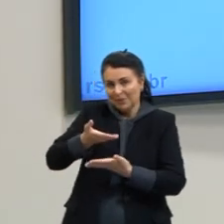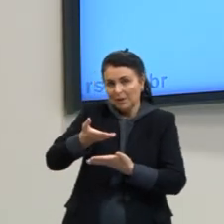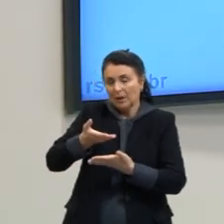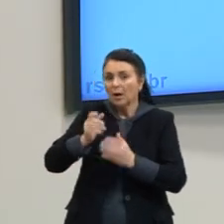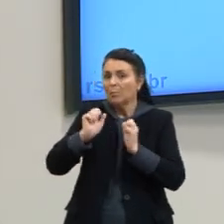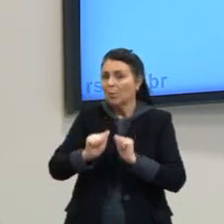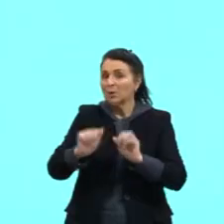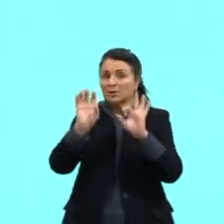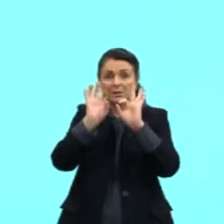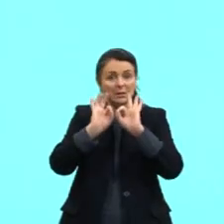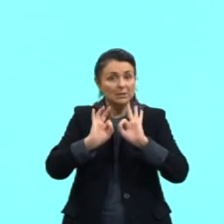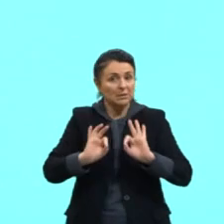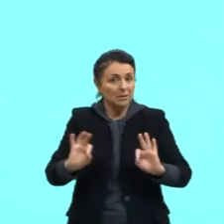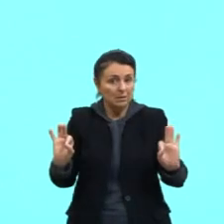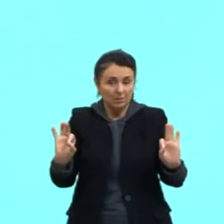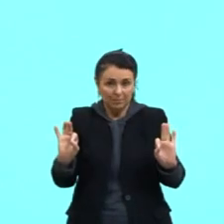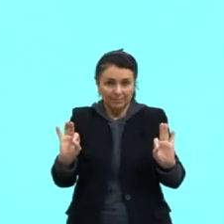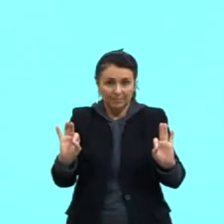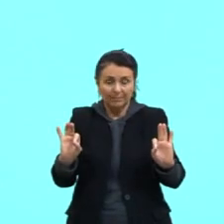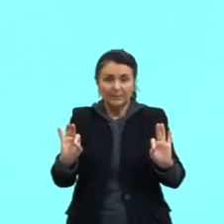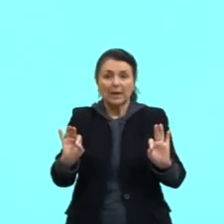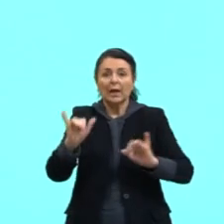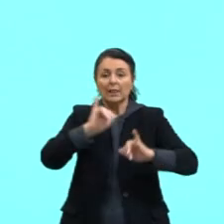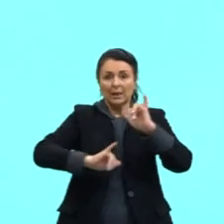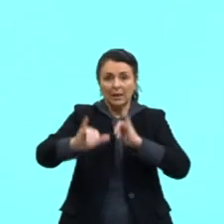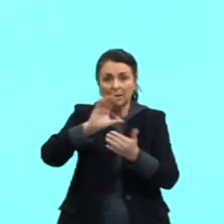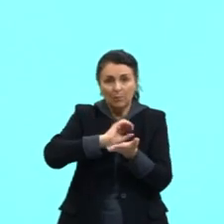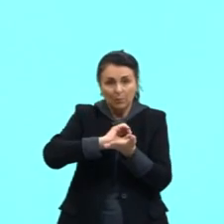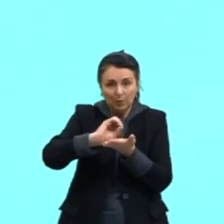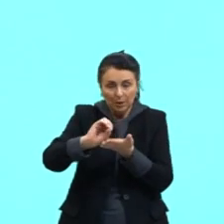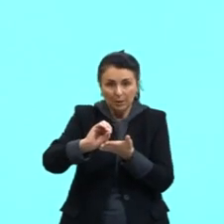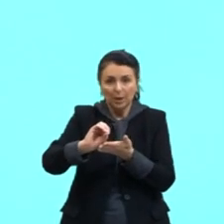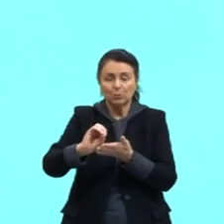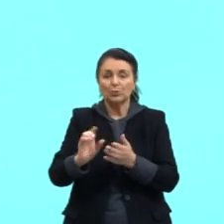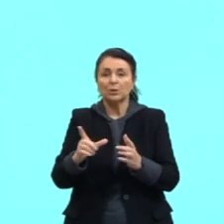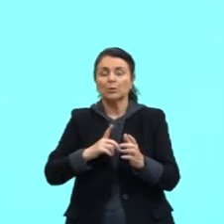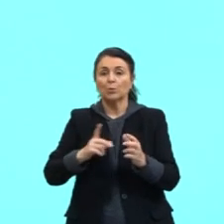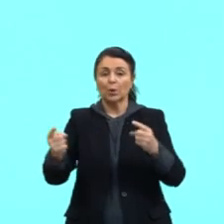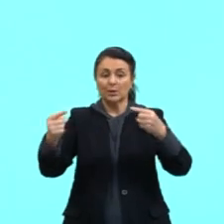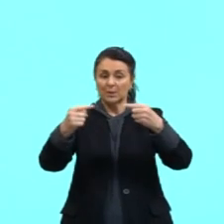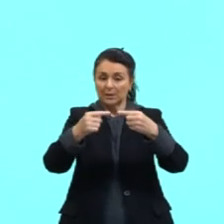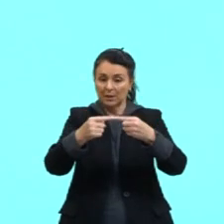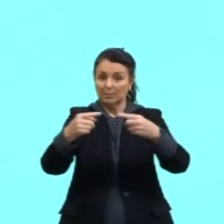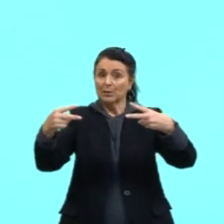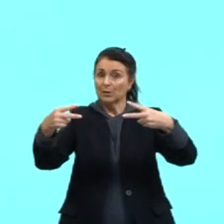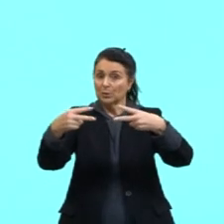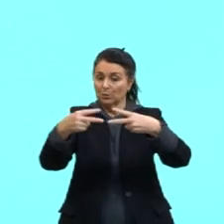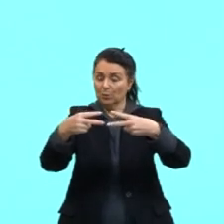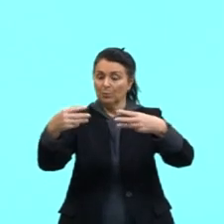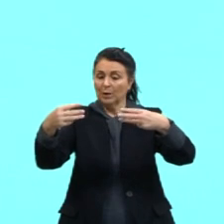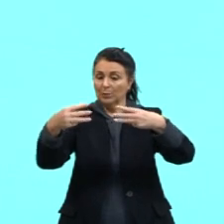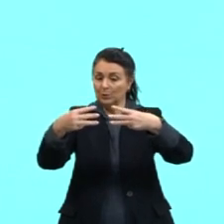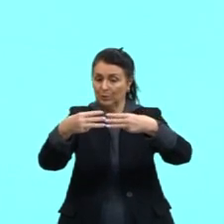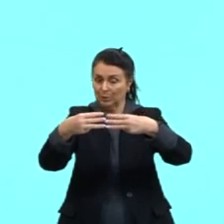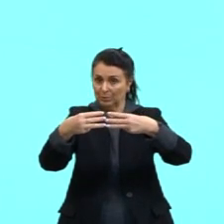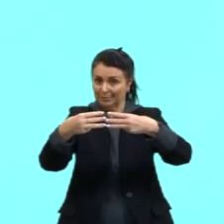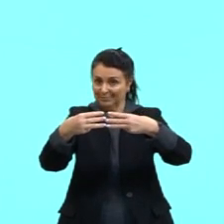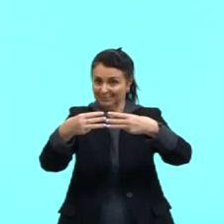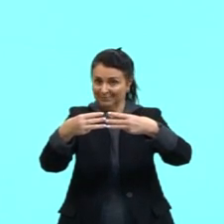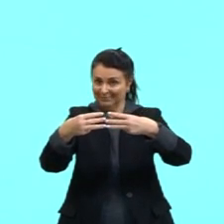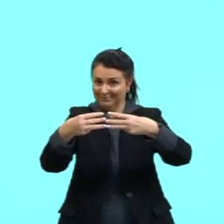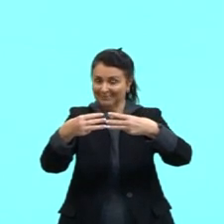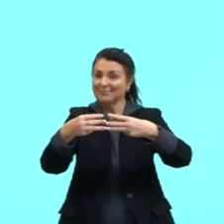simples e se a gente vê bem na química orgânica né na forma simples na forma dupla na forma tripla ao correndo